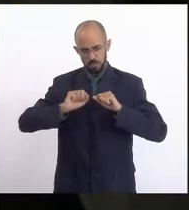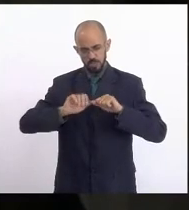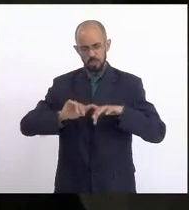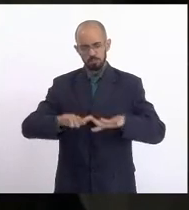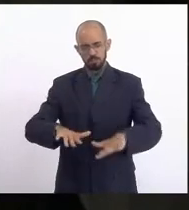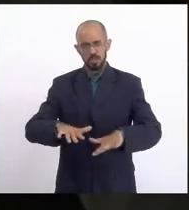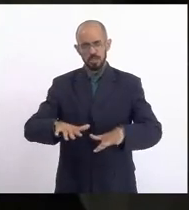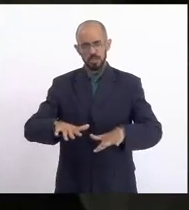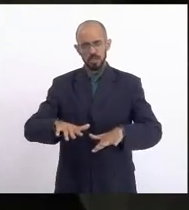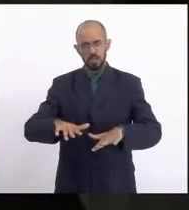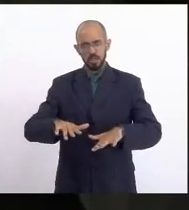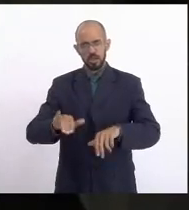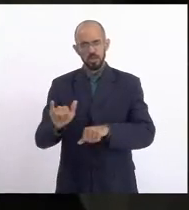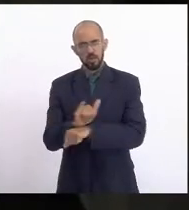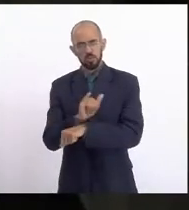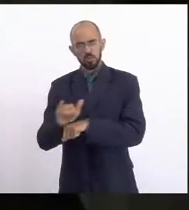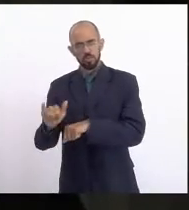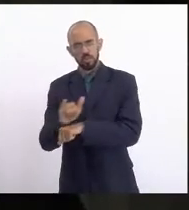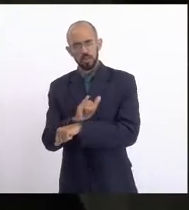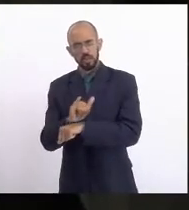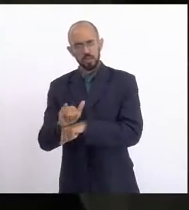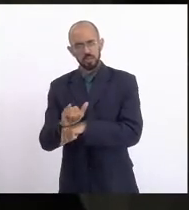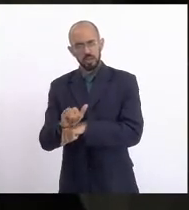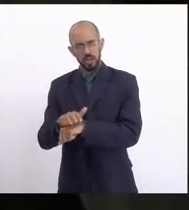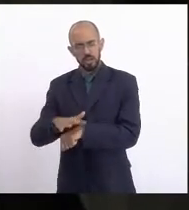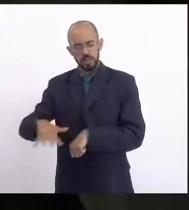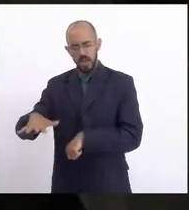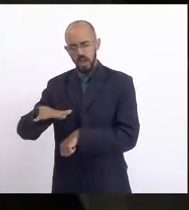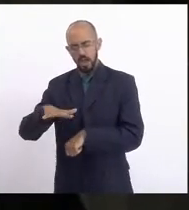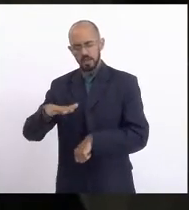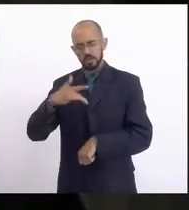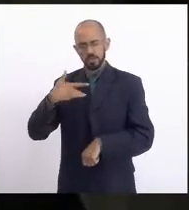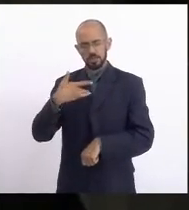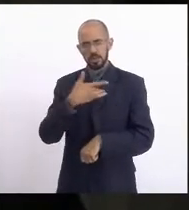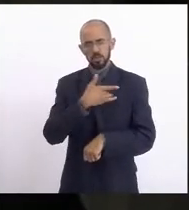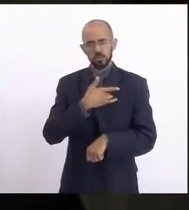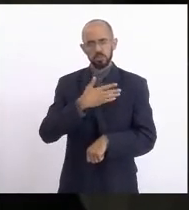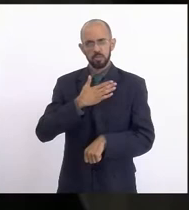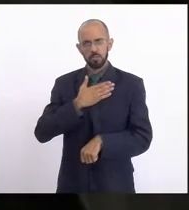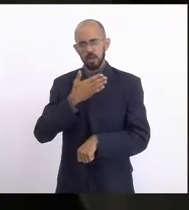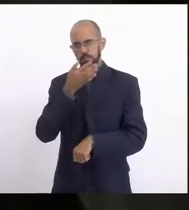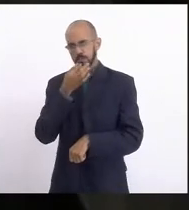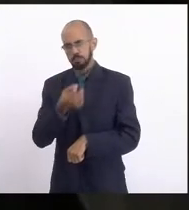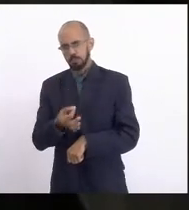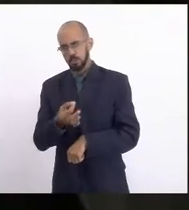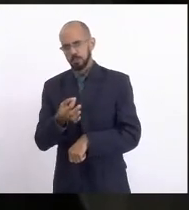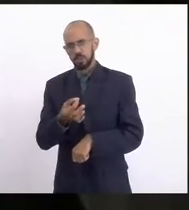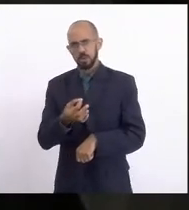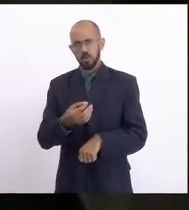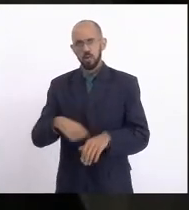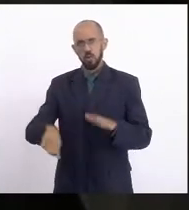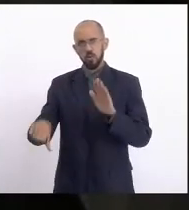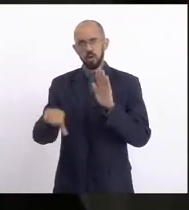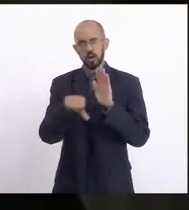pretexto e a área da saúde, o que considero crime hediondo.